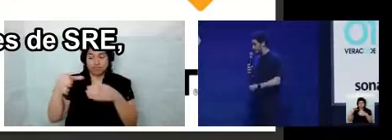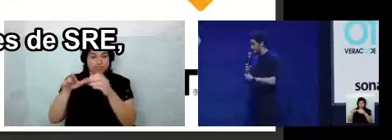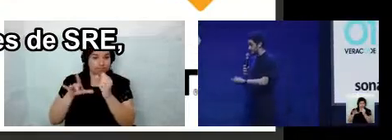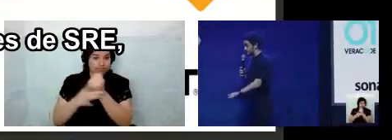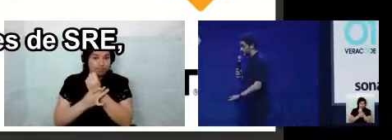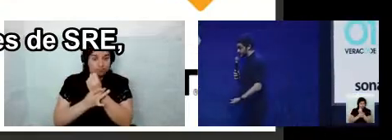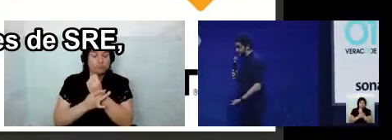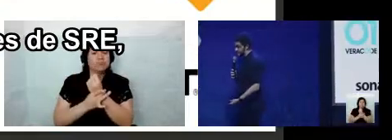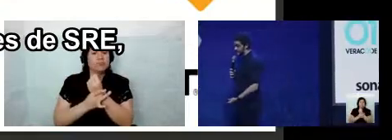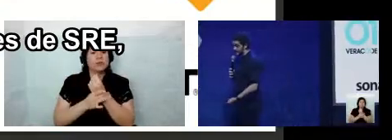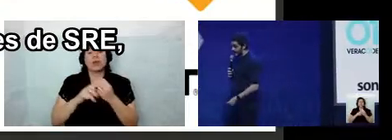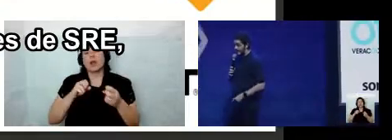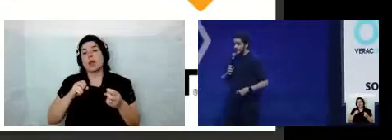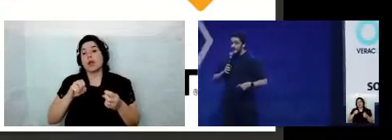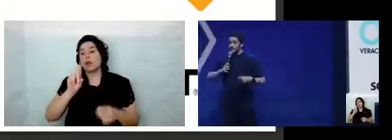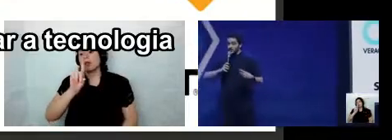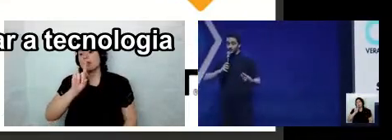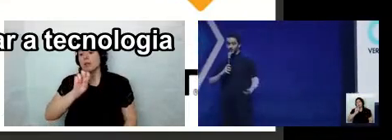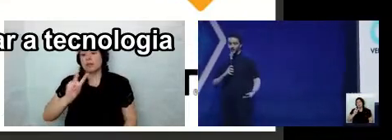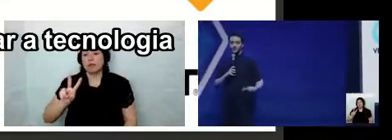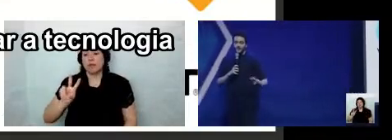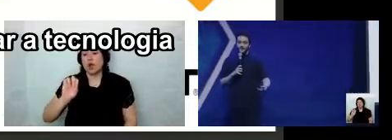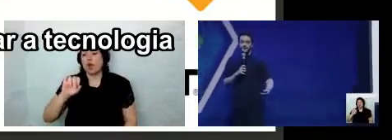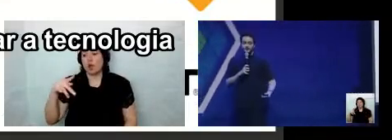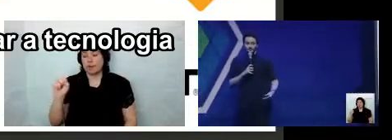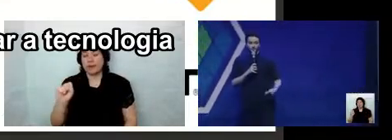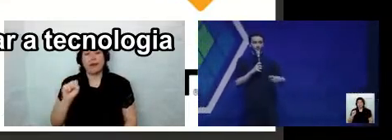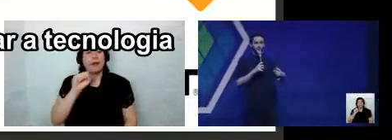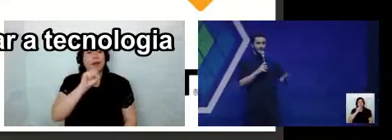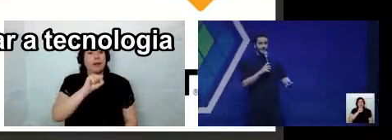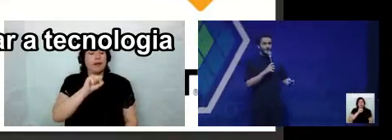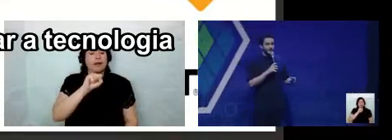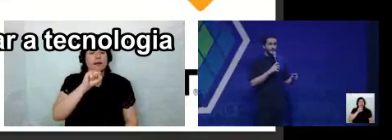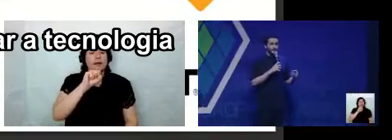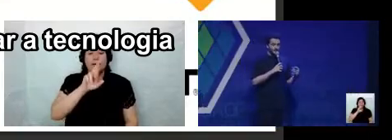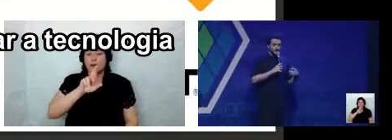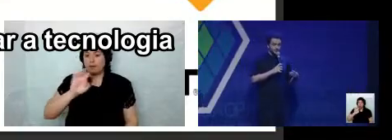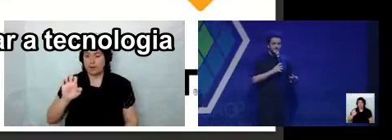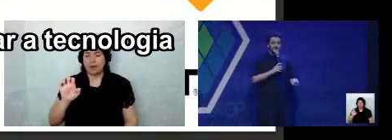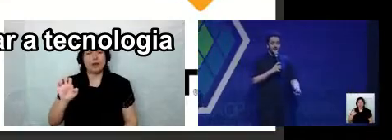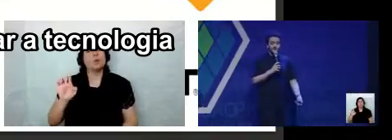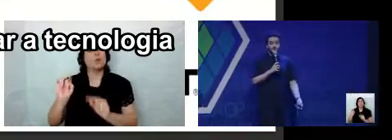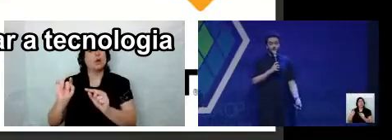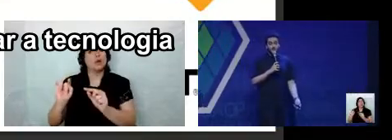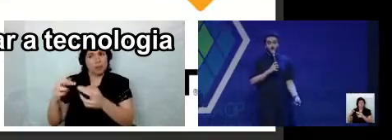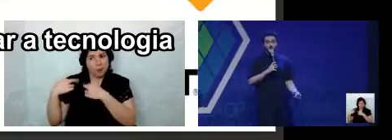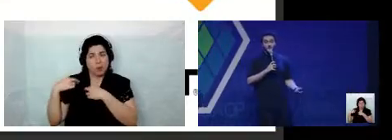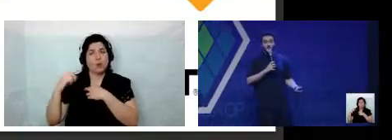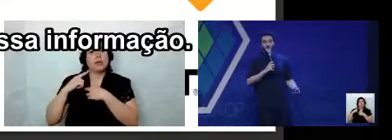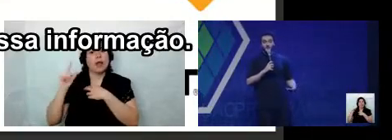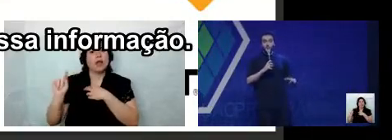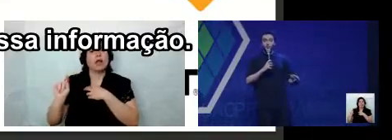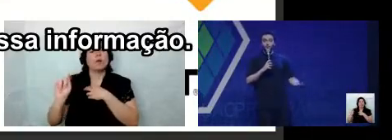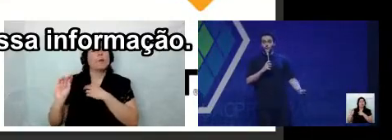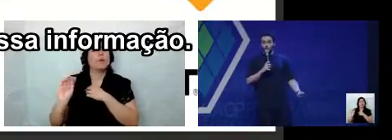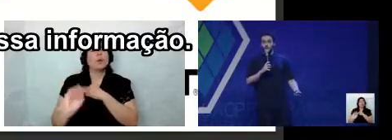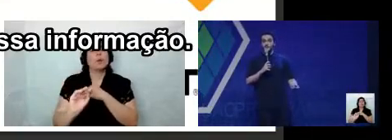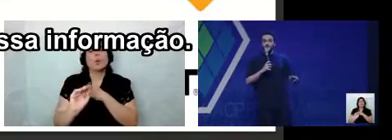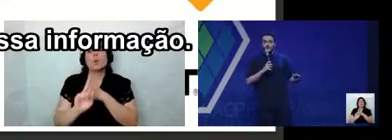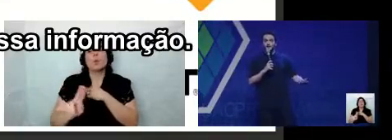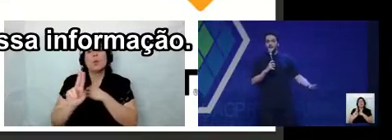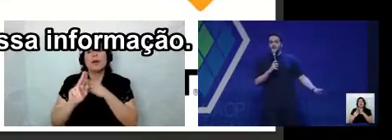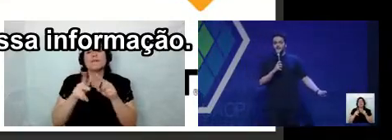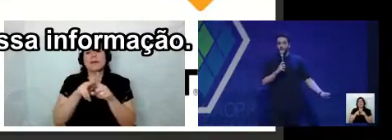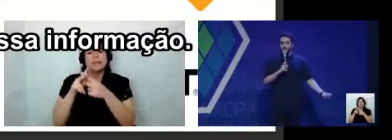times de DevOps e dos times de SRE, de colocar um ferramental, de utilizar a tecnologia para fazer o